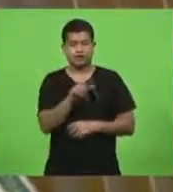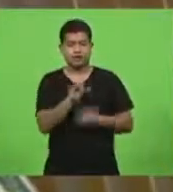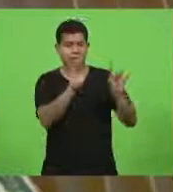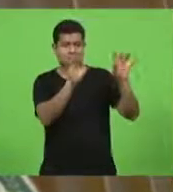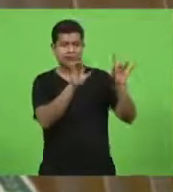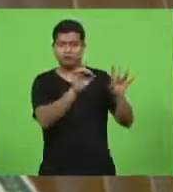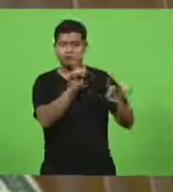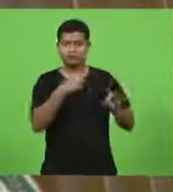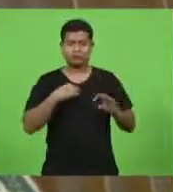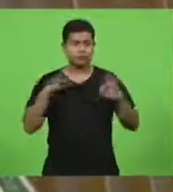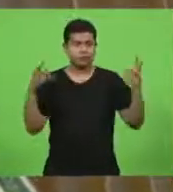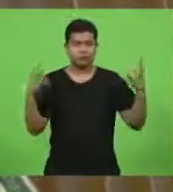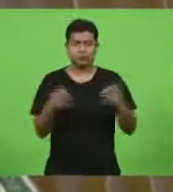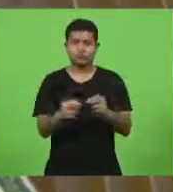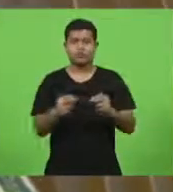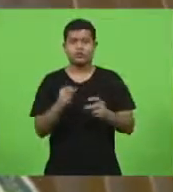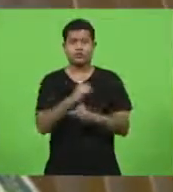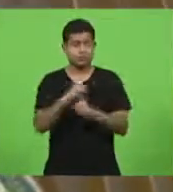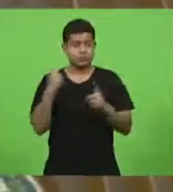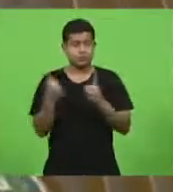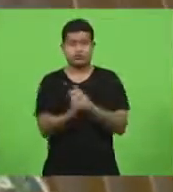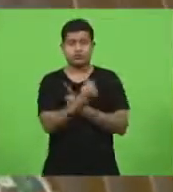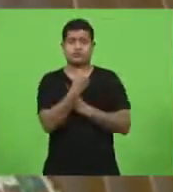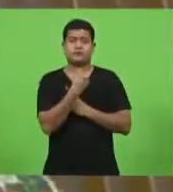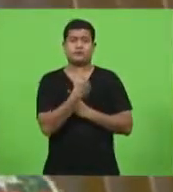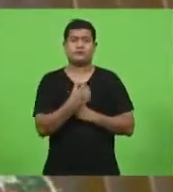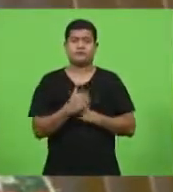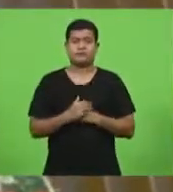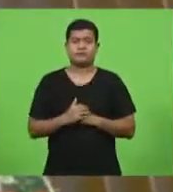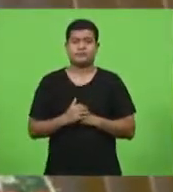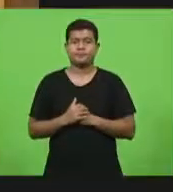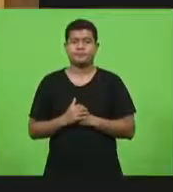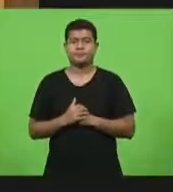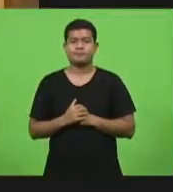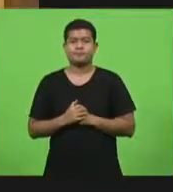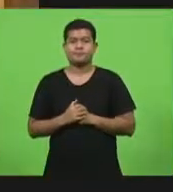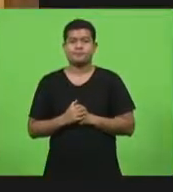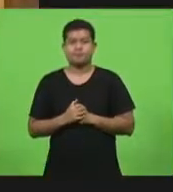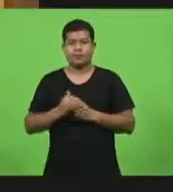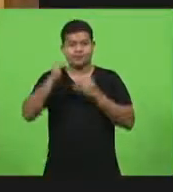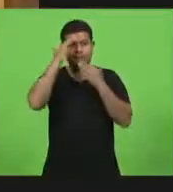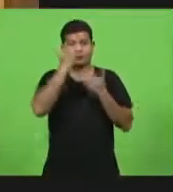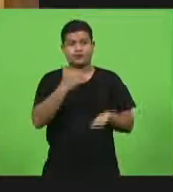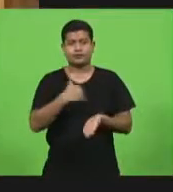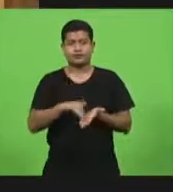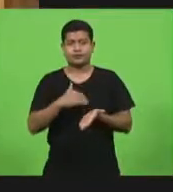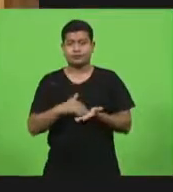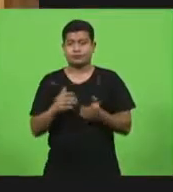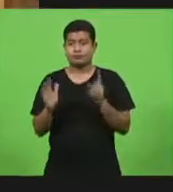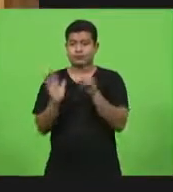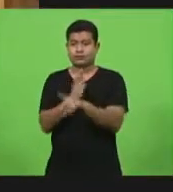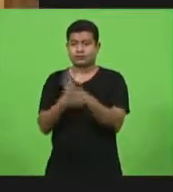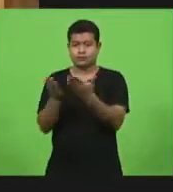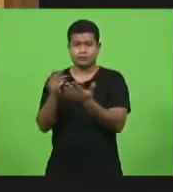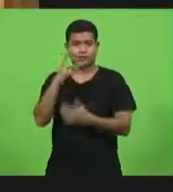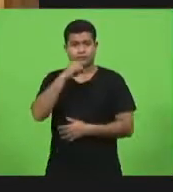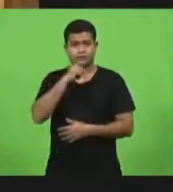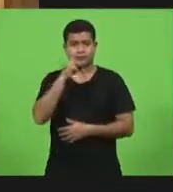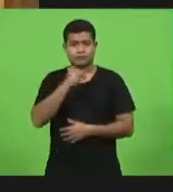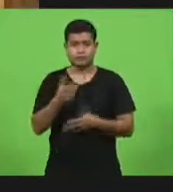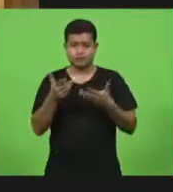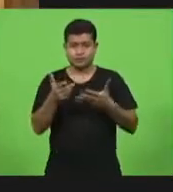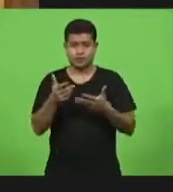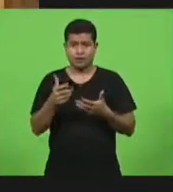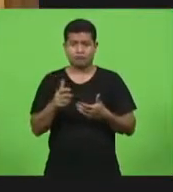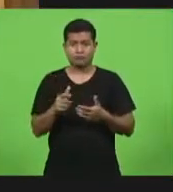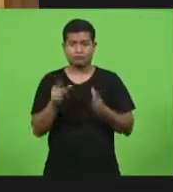privilegiar a sociedade com o trabalho a ser prestado. Obrigado, secretário. Consulto o deputado Kennedy Nunes. Mais algum